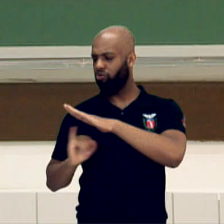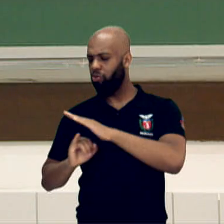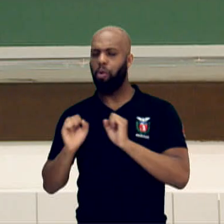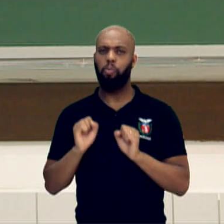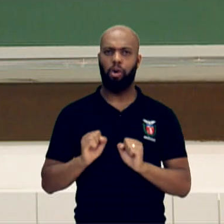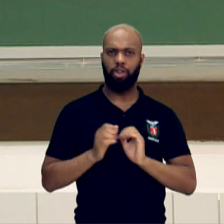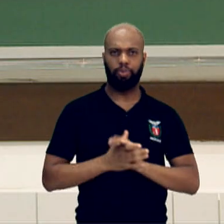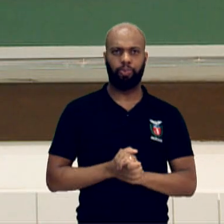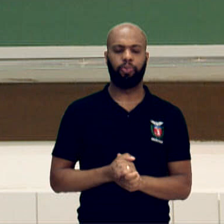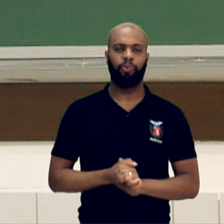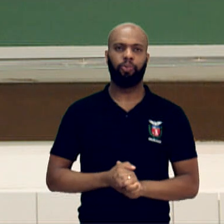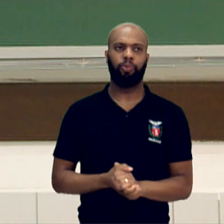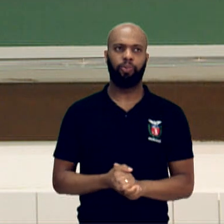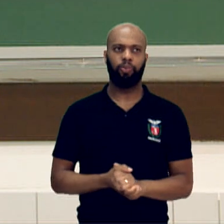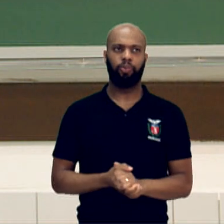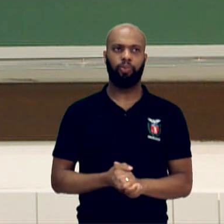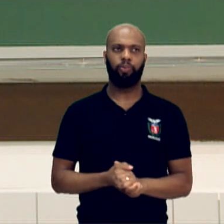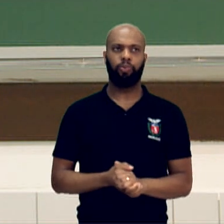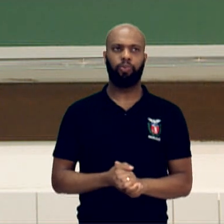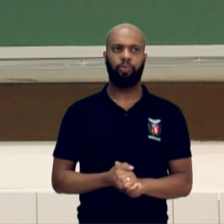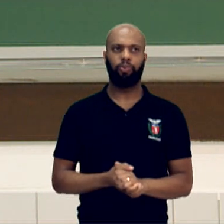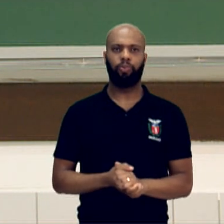tá certo?